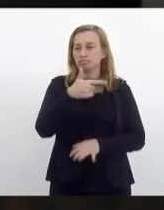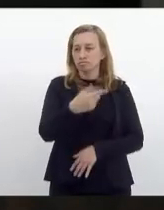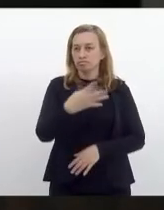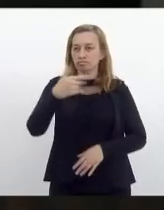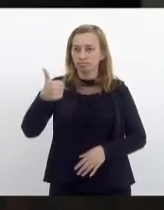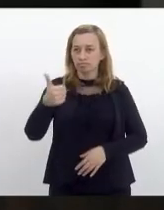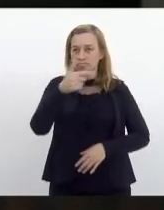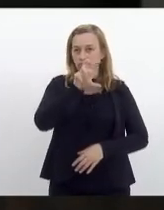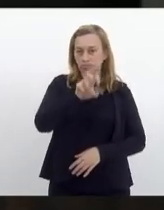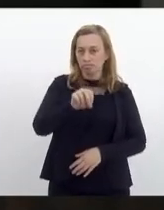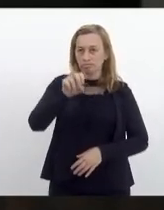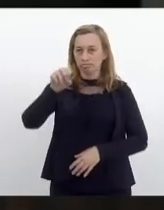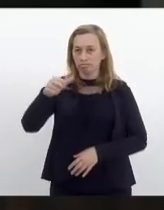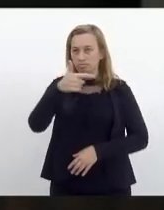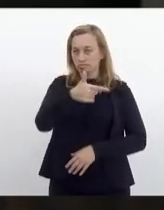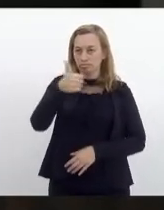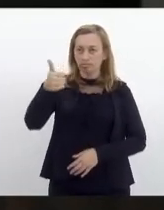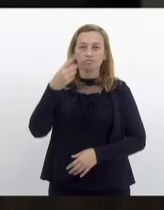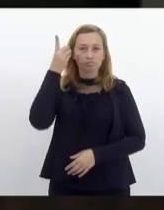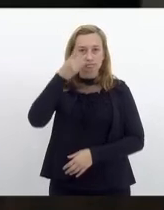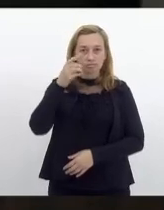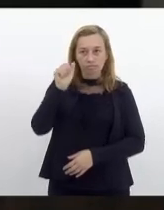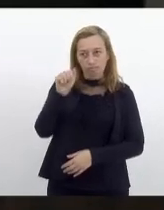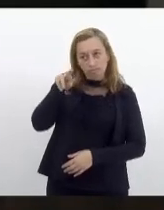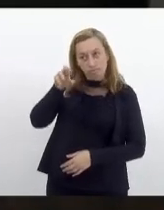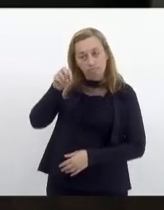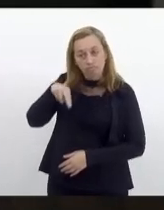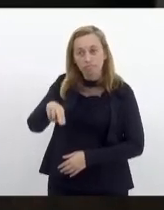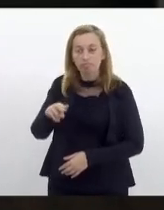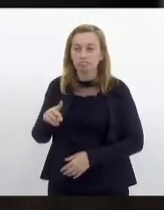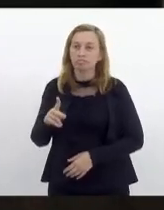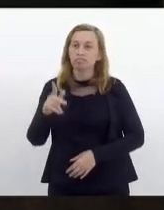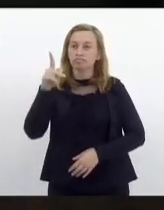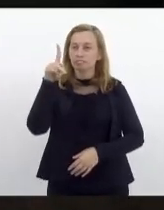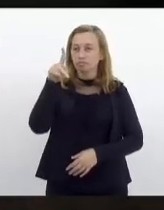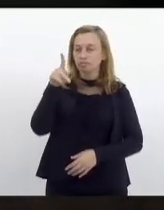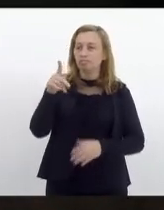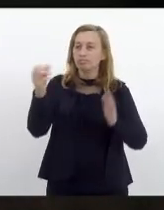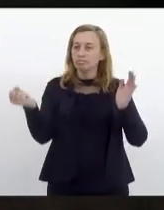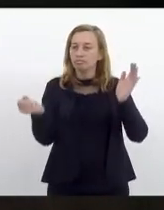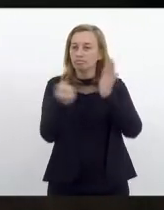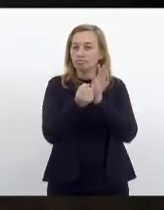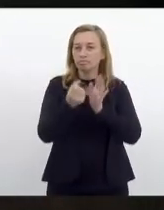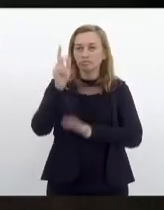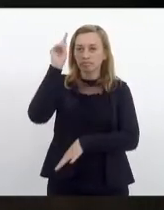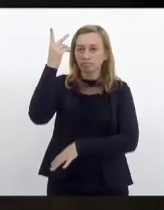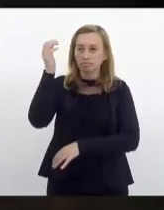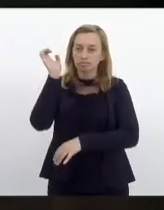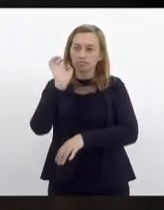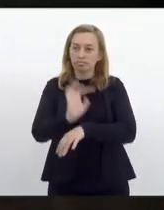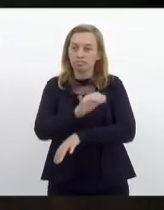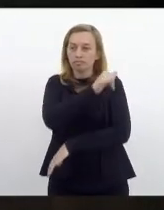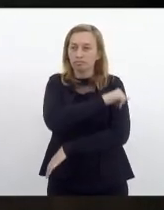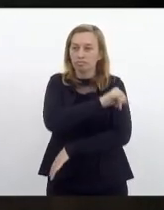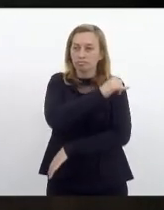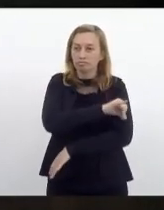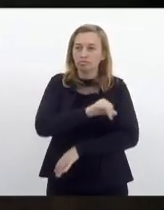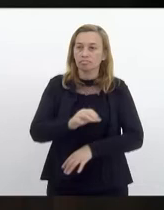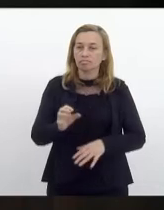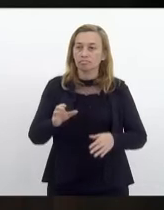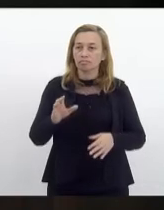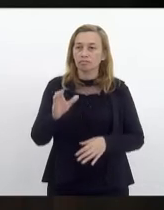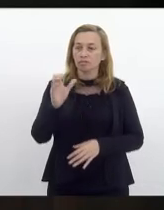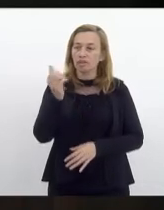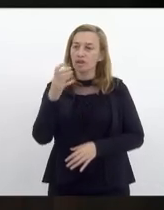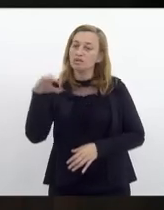21, de autoria do deputado Anderson Moraes, que determina o tombamento com patrimônio histórico e cultural do Estado do Rio de Janeiro, Calçada da Fama, na